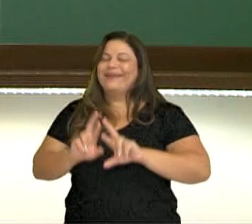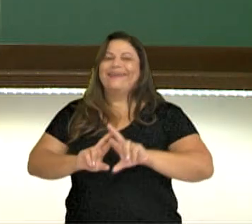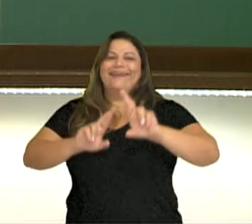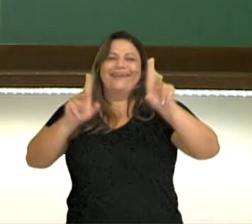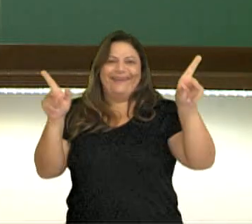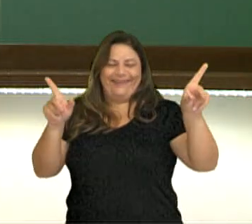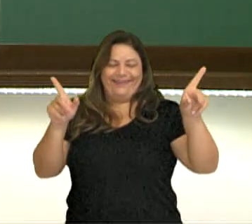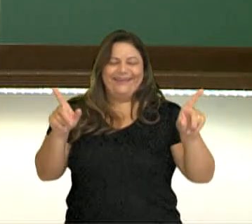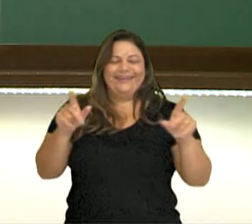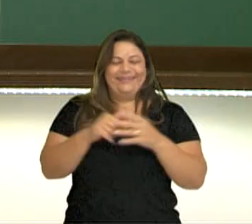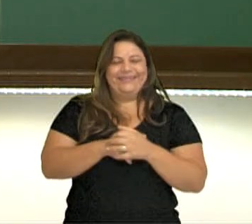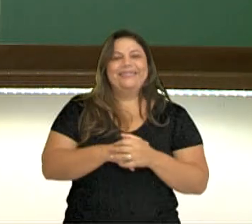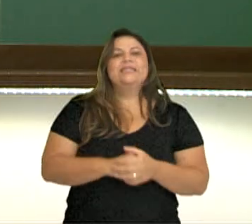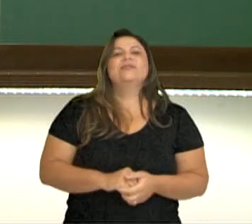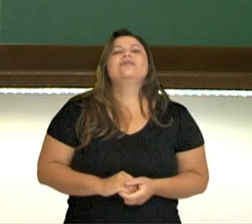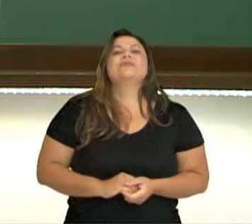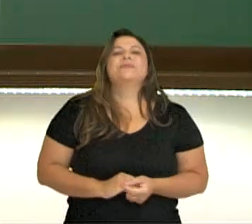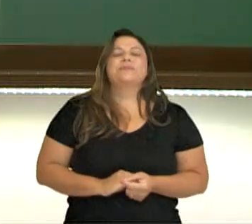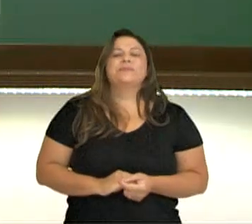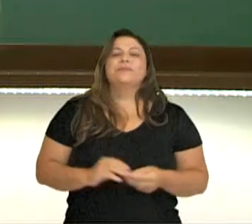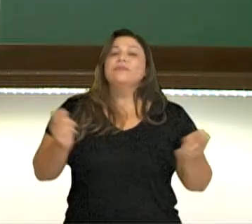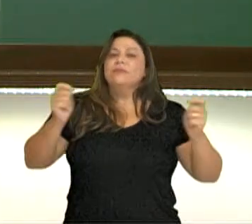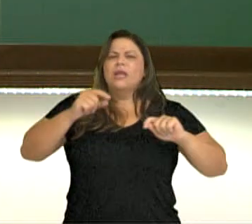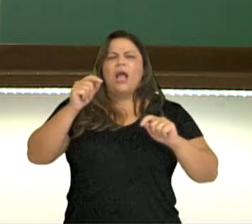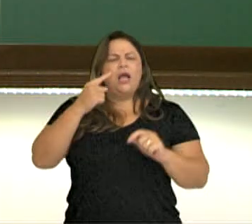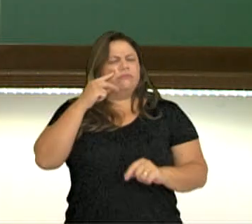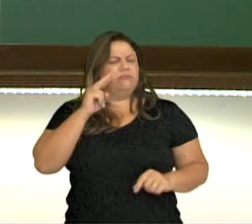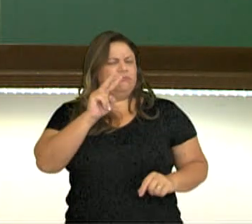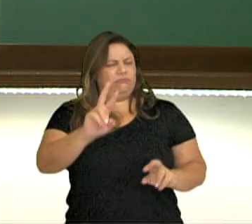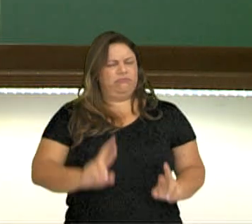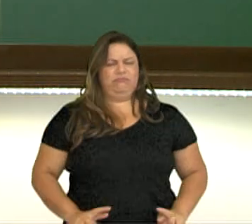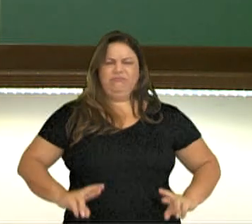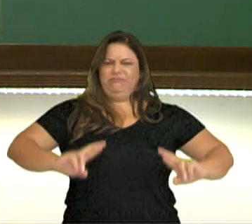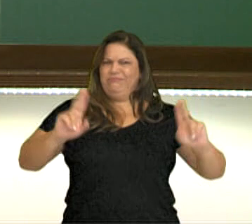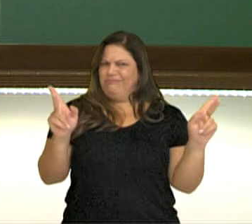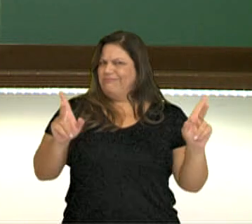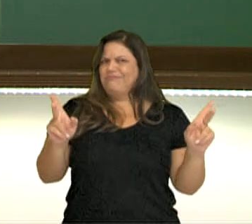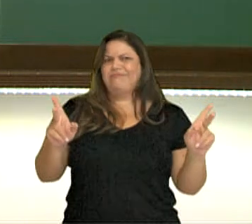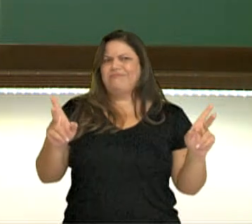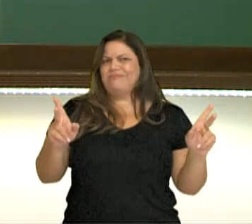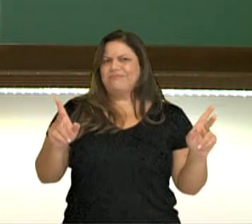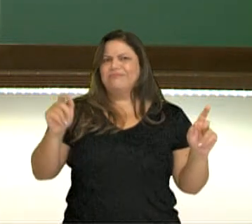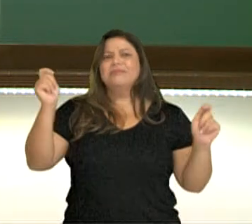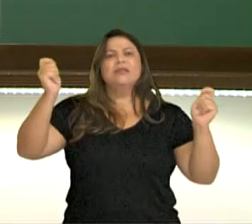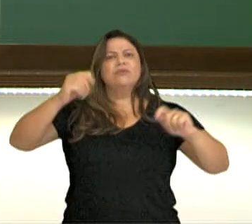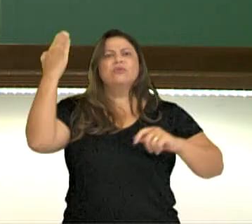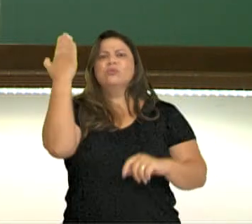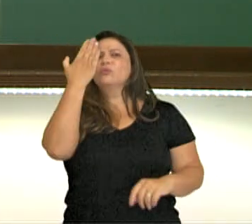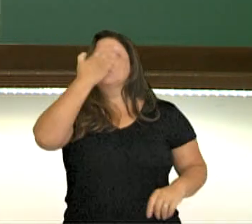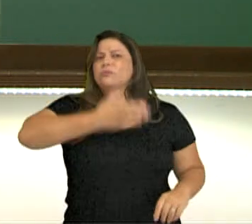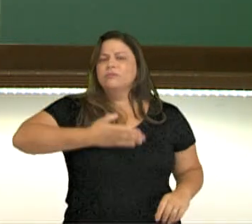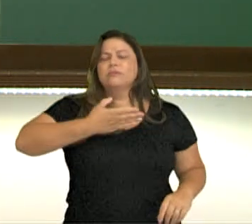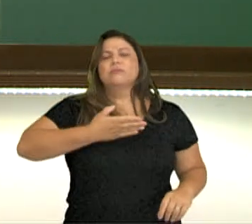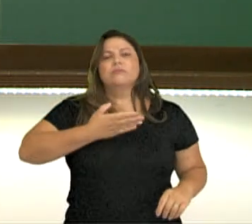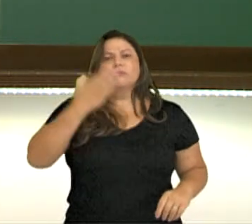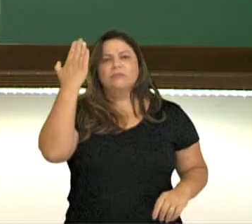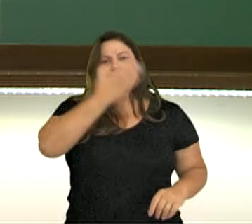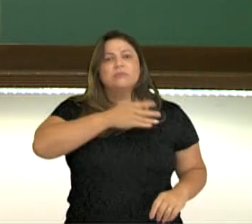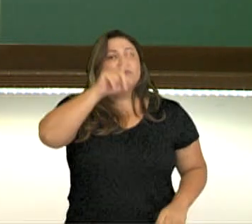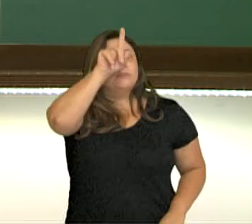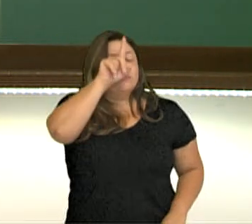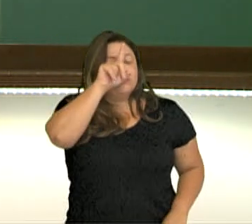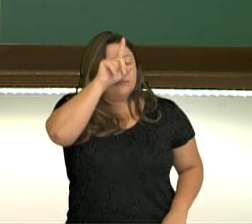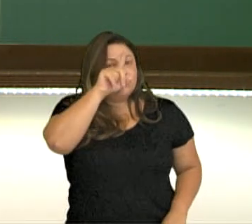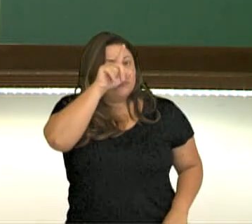de 2 espermatozoides com 2 óvulos. E viram que a resposta foi diferente. Então, isso mostra que a gravidade